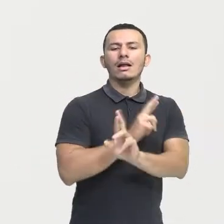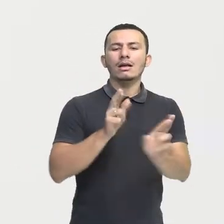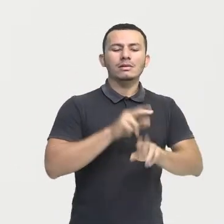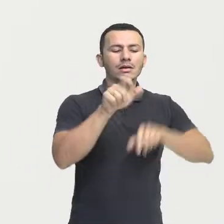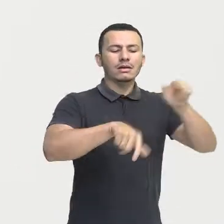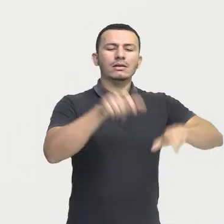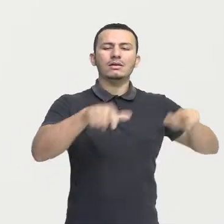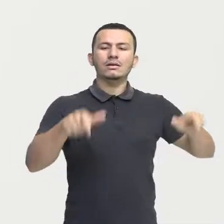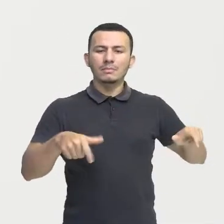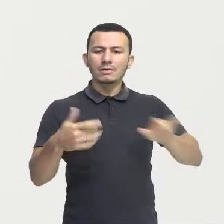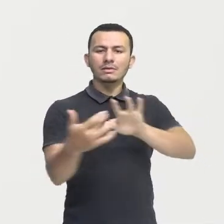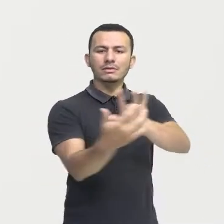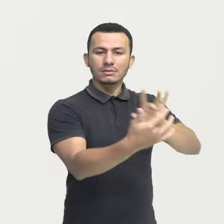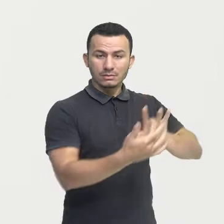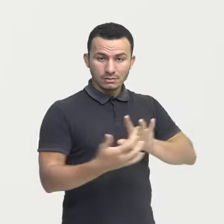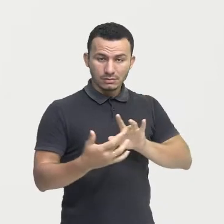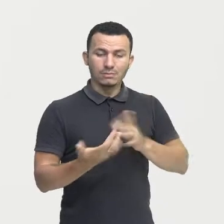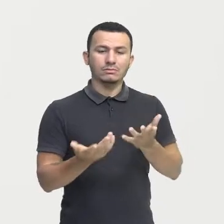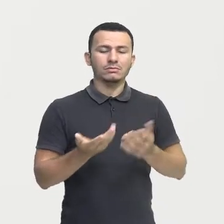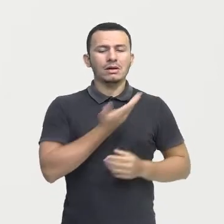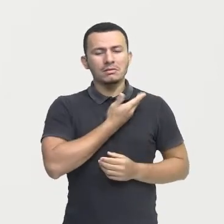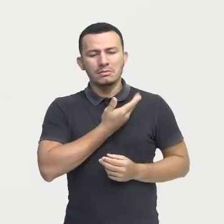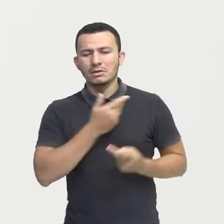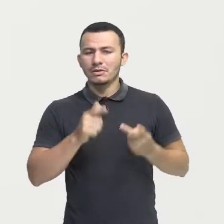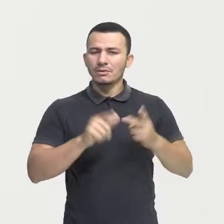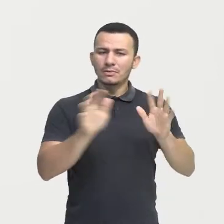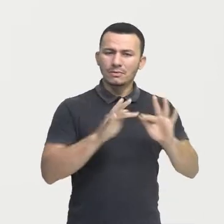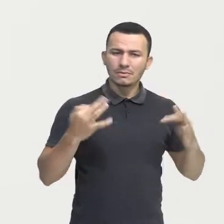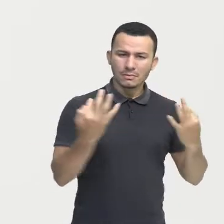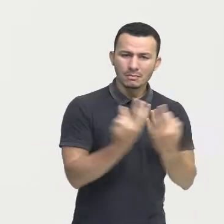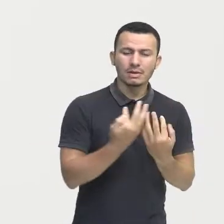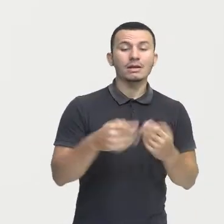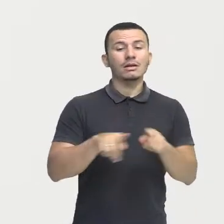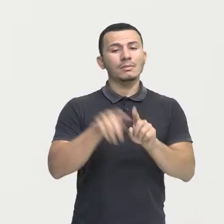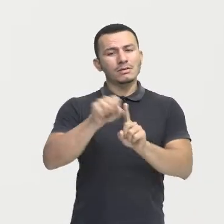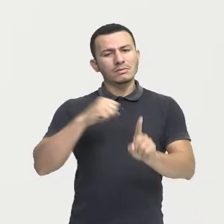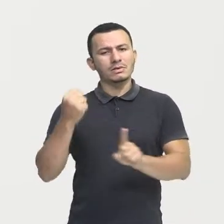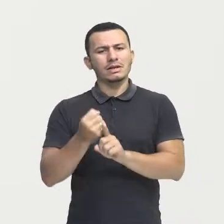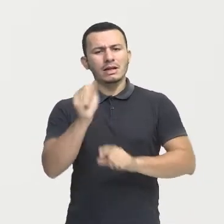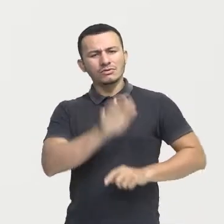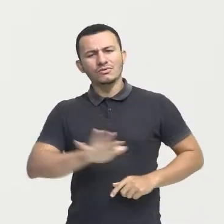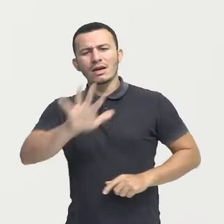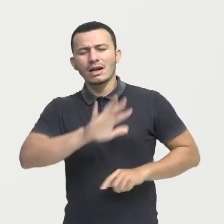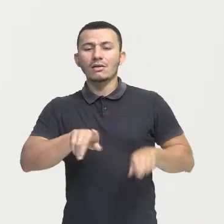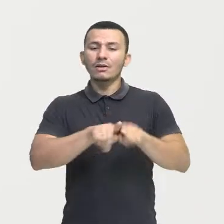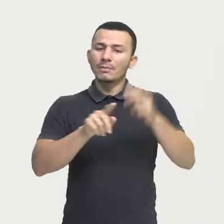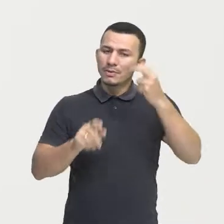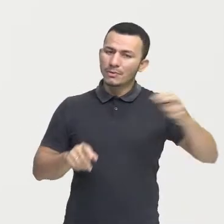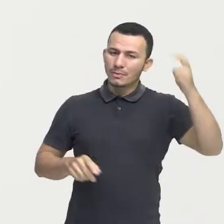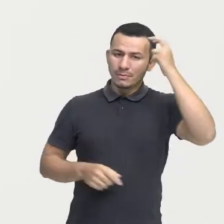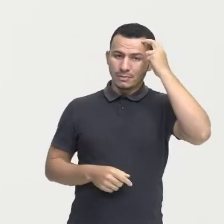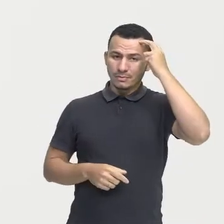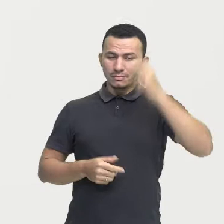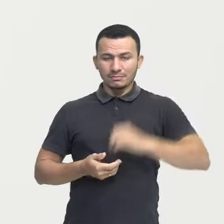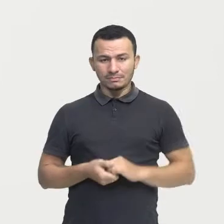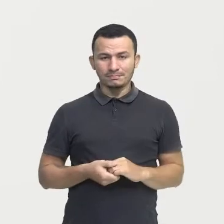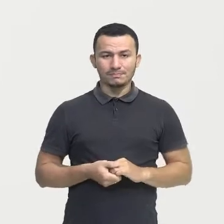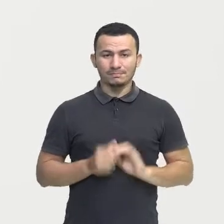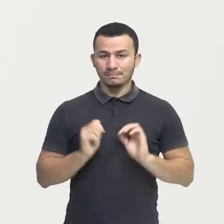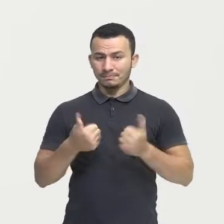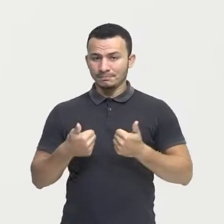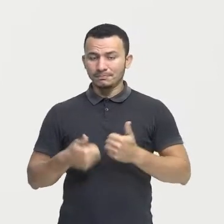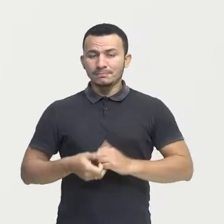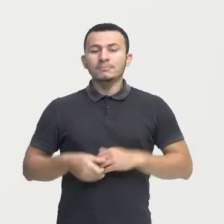as pessoas, com os parentes, com os amigos, com a sociedade, com a cultura, de um modo geral. Tá